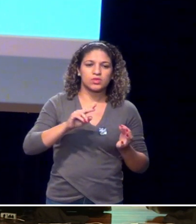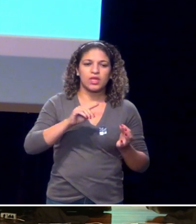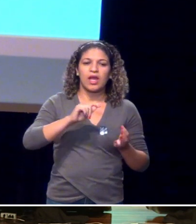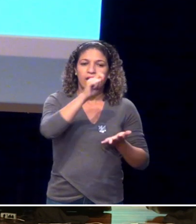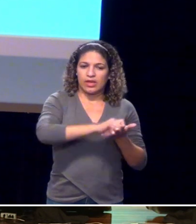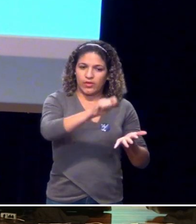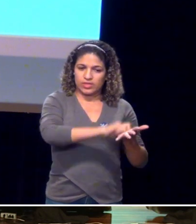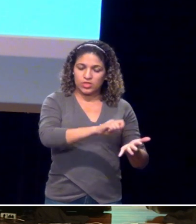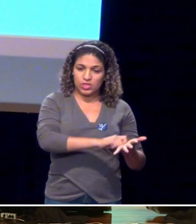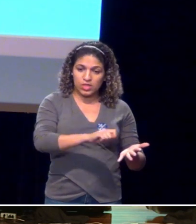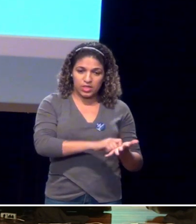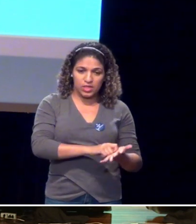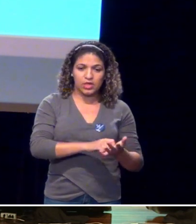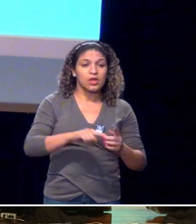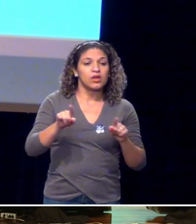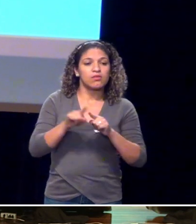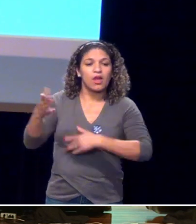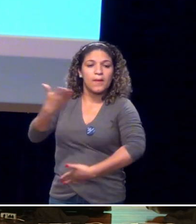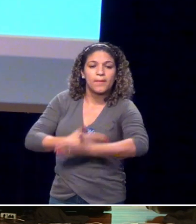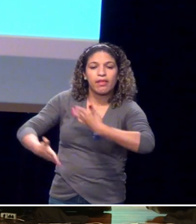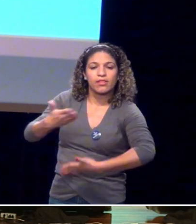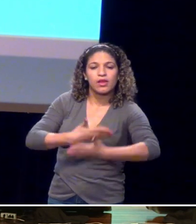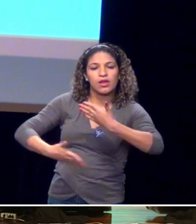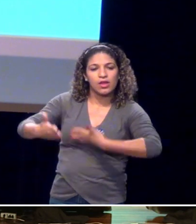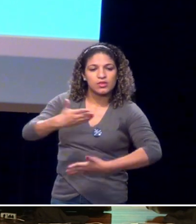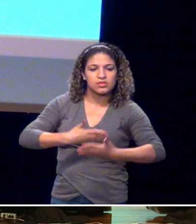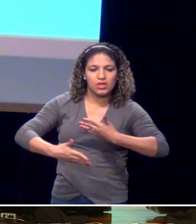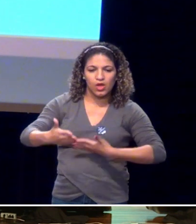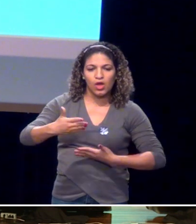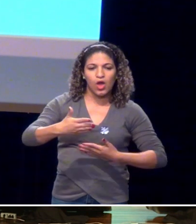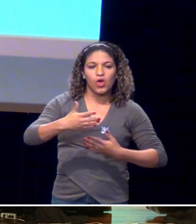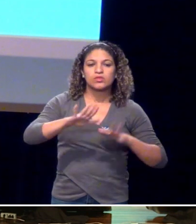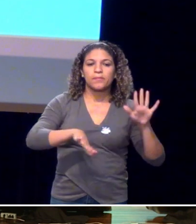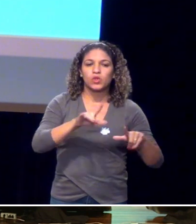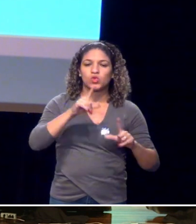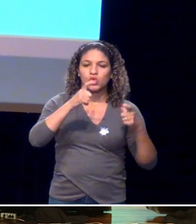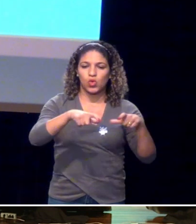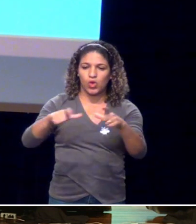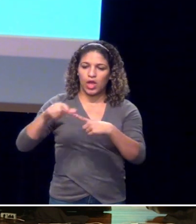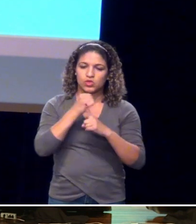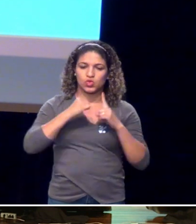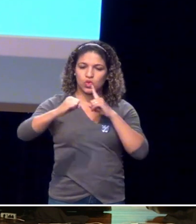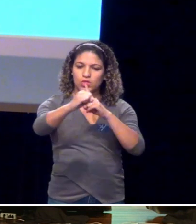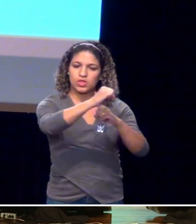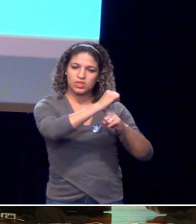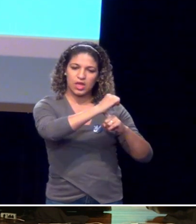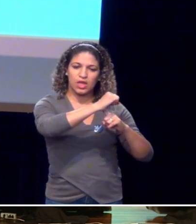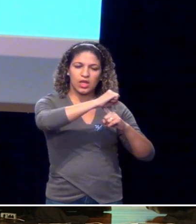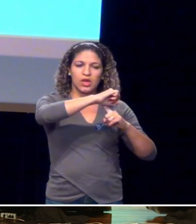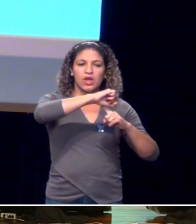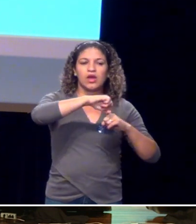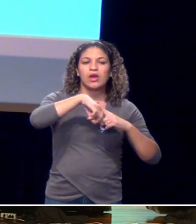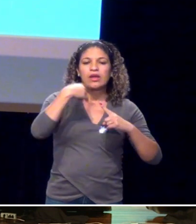escrita, por meio de interações verbais de lugares sociais que implicam numa tríplice